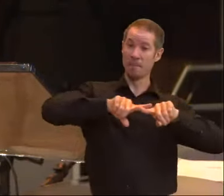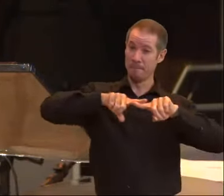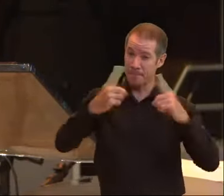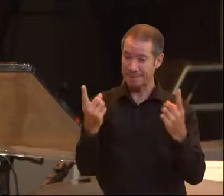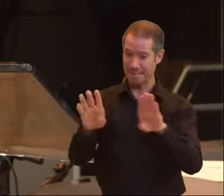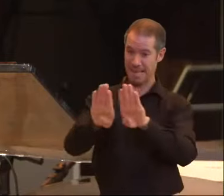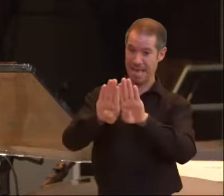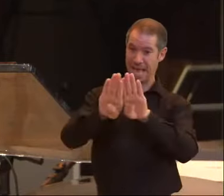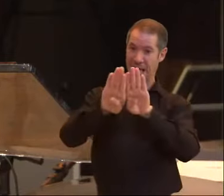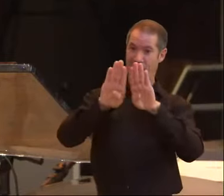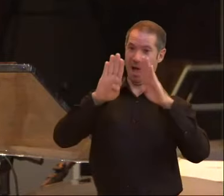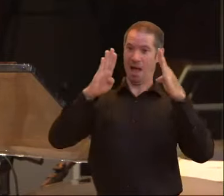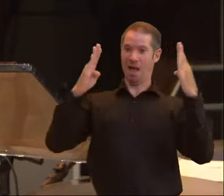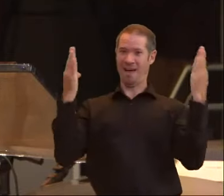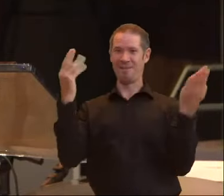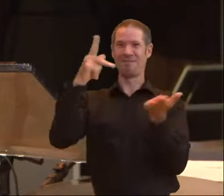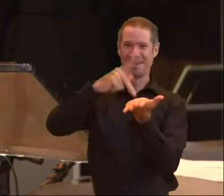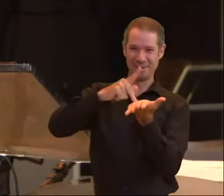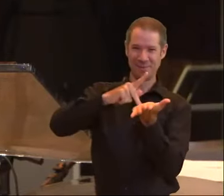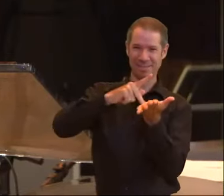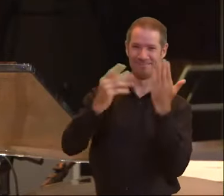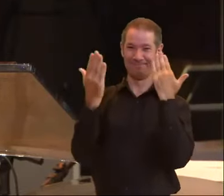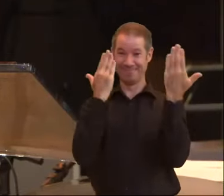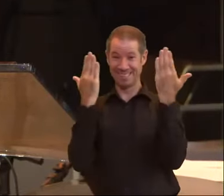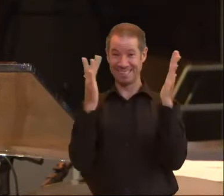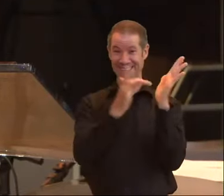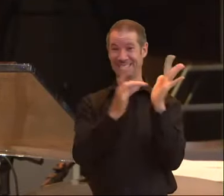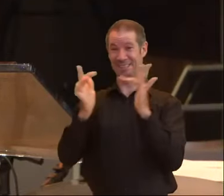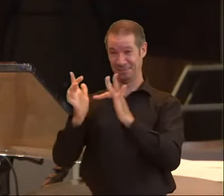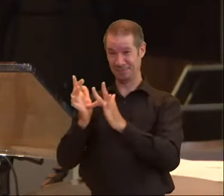se abre a verdadeira porta, que é Jesus.